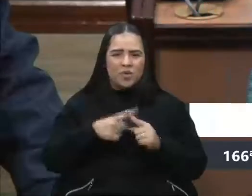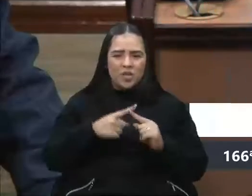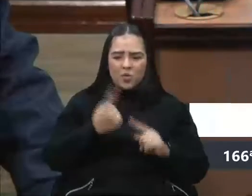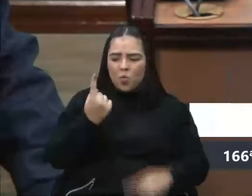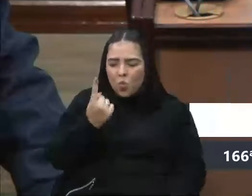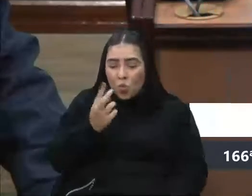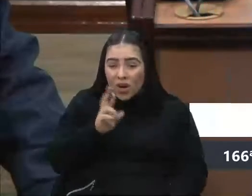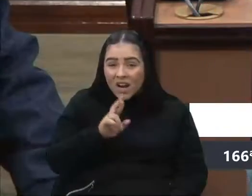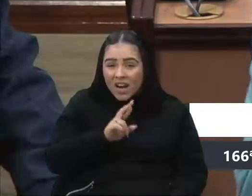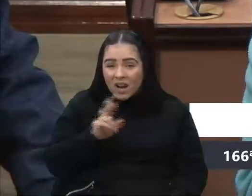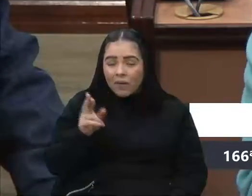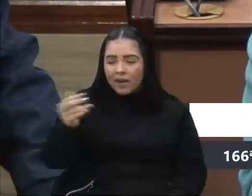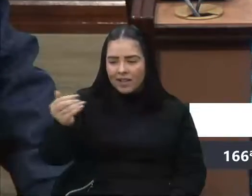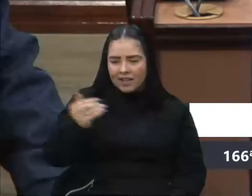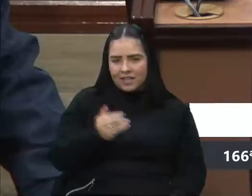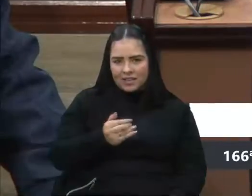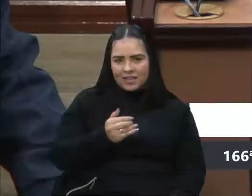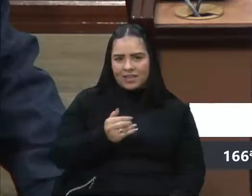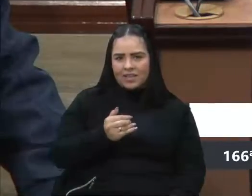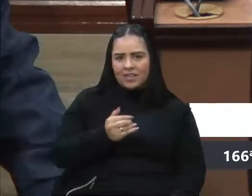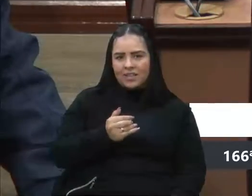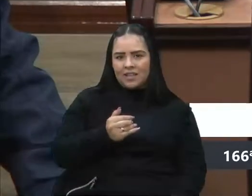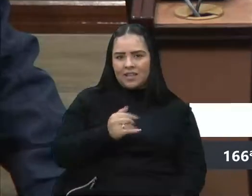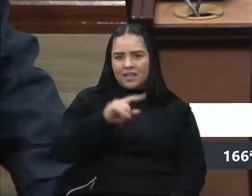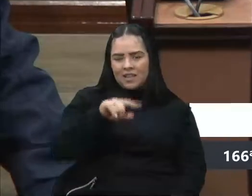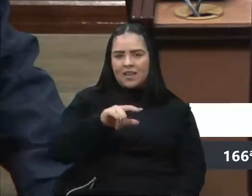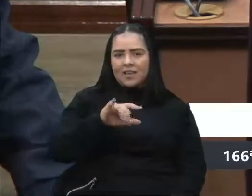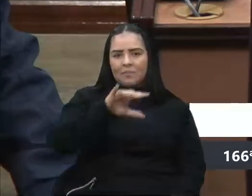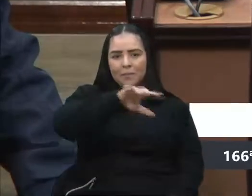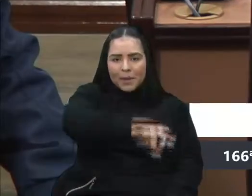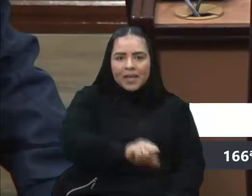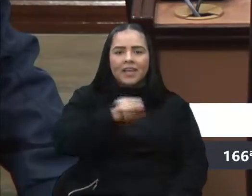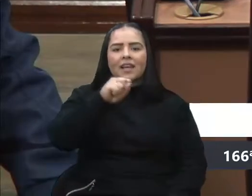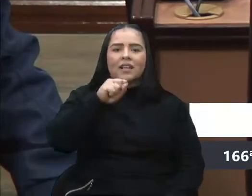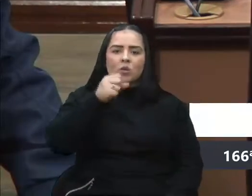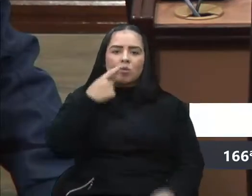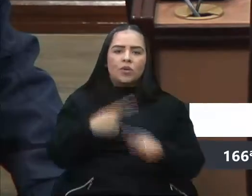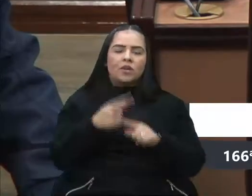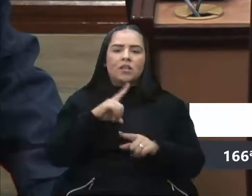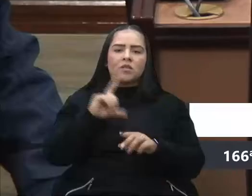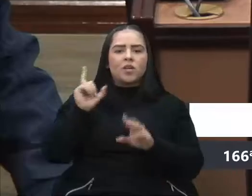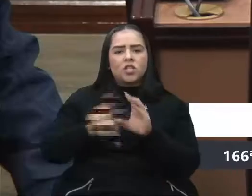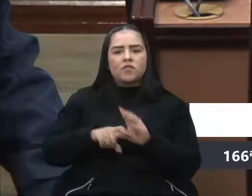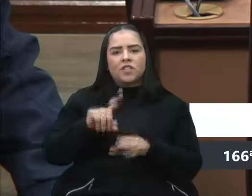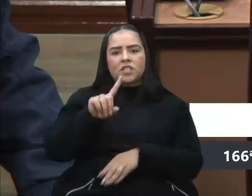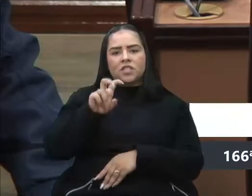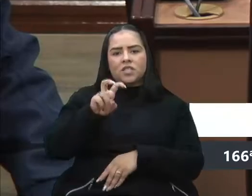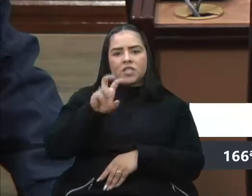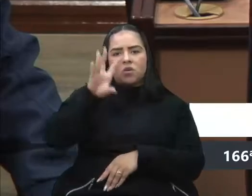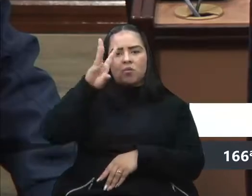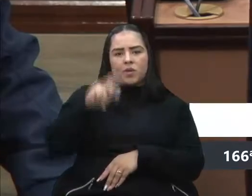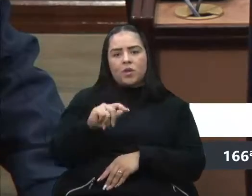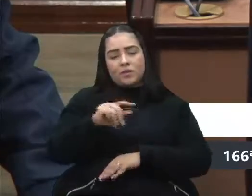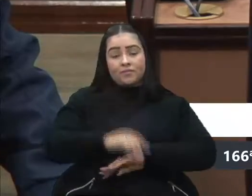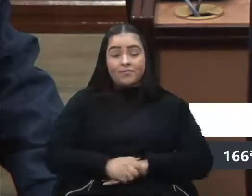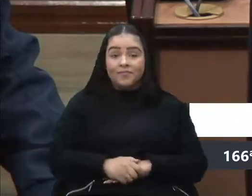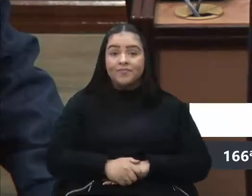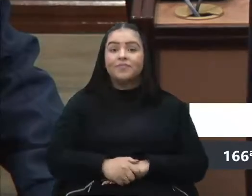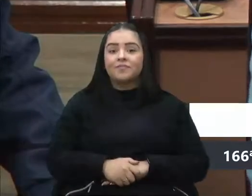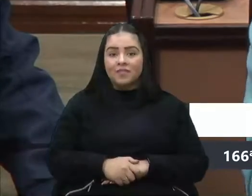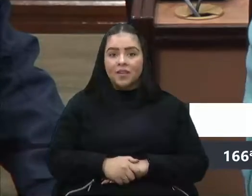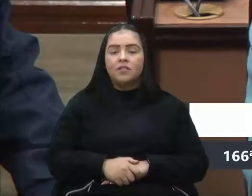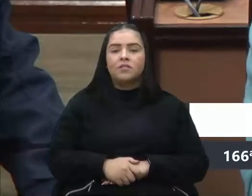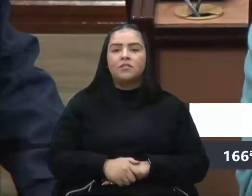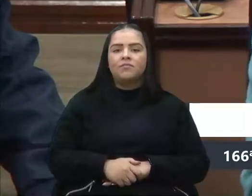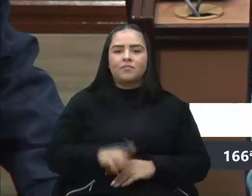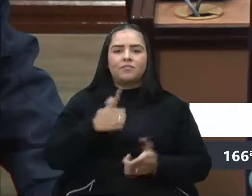cada centavo que entrasse, esse valor era sequestrado, né? Era retirado aí porque tinha uma dívida de 5 milhões com o ECAD, né? Então eu queria